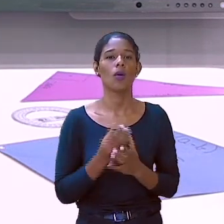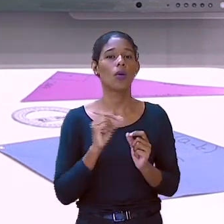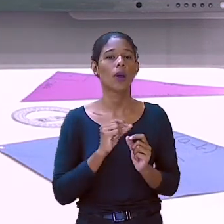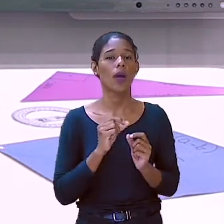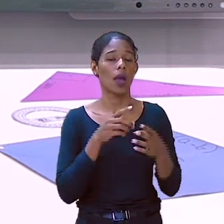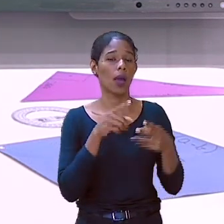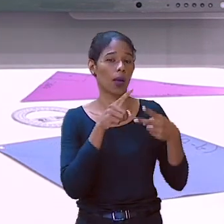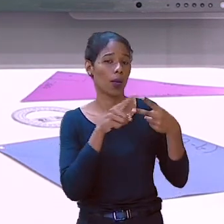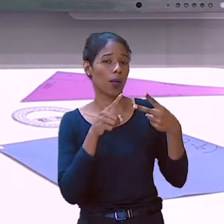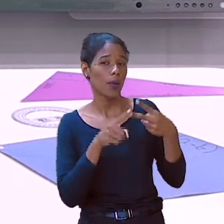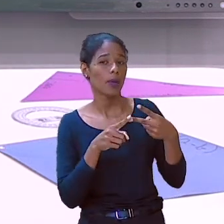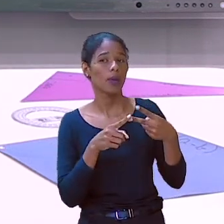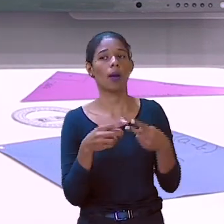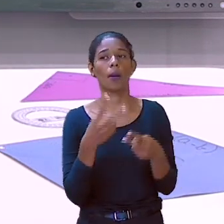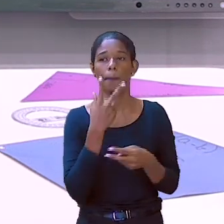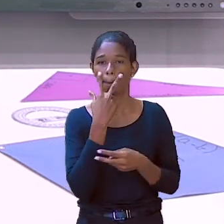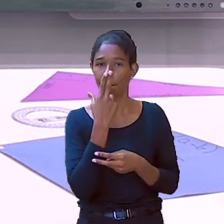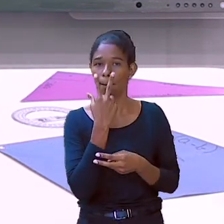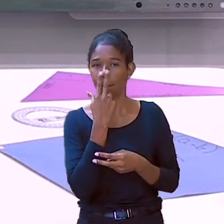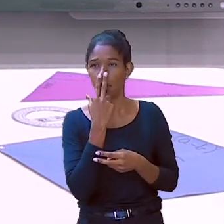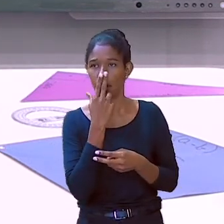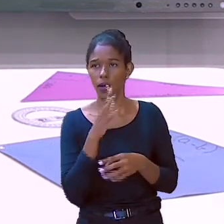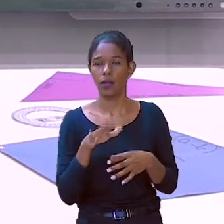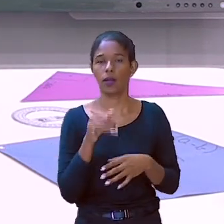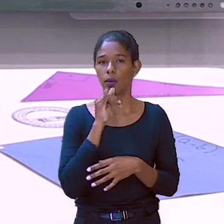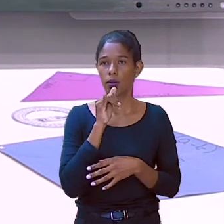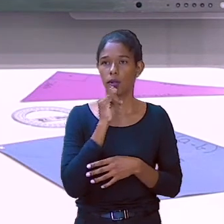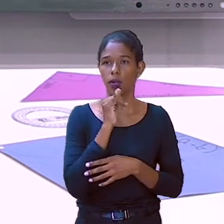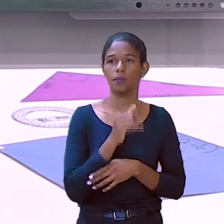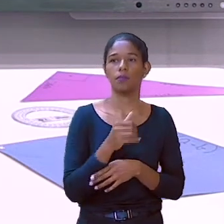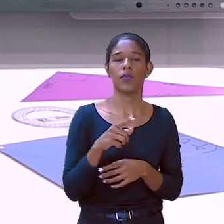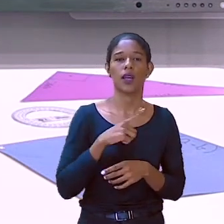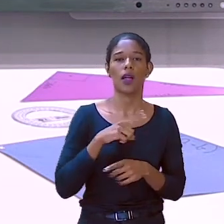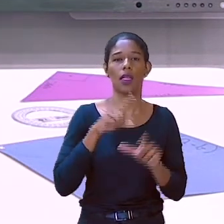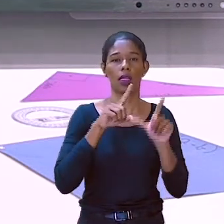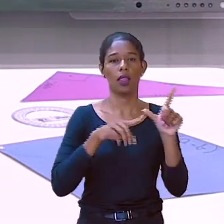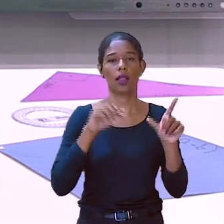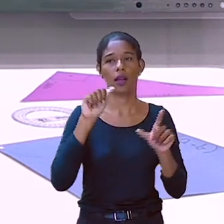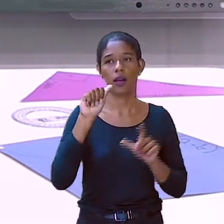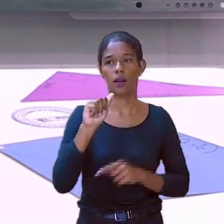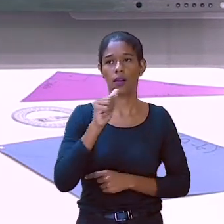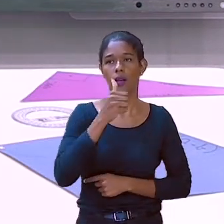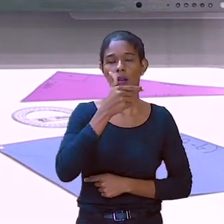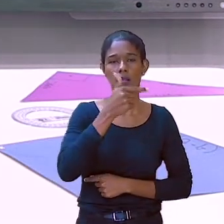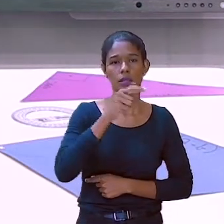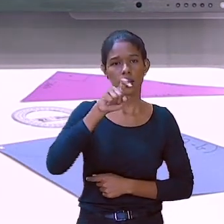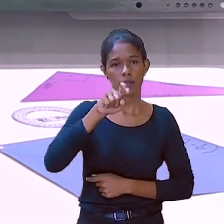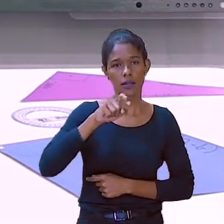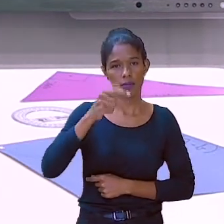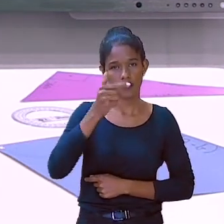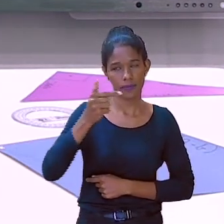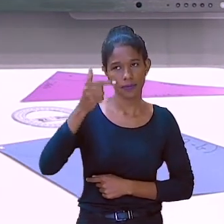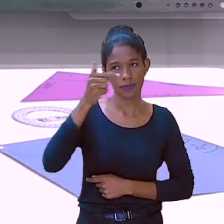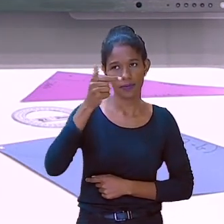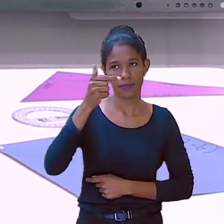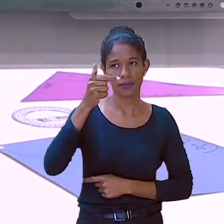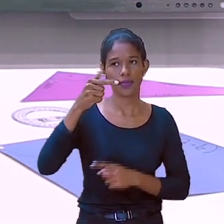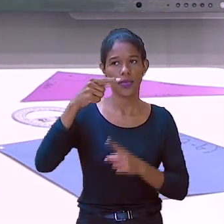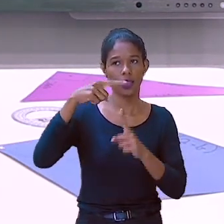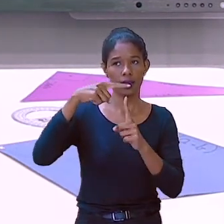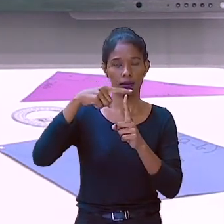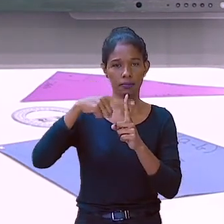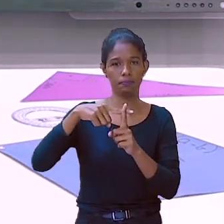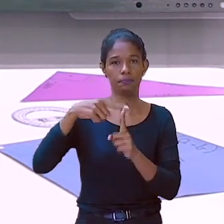tenho aqui 7x ao quadrado, 2x ao quadrado, termos semelhantes. Então, nós só